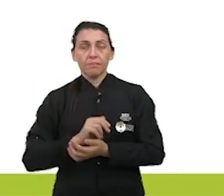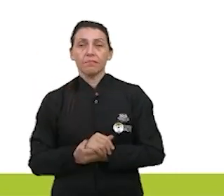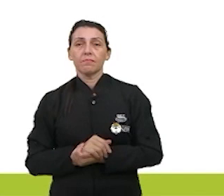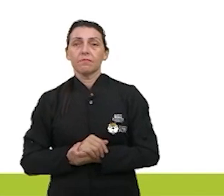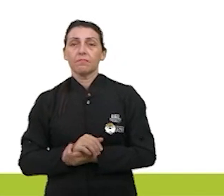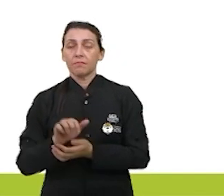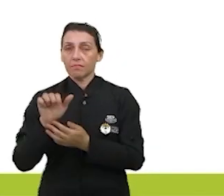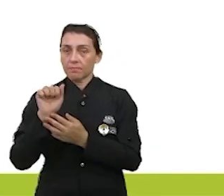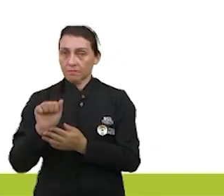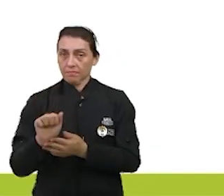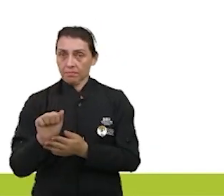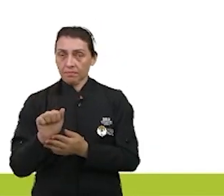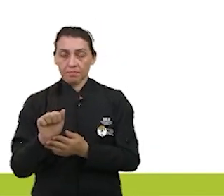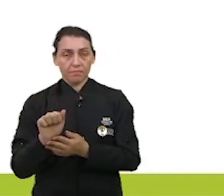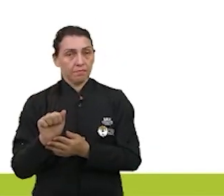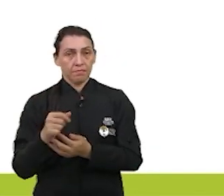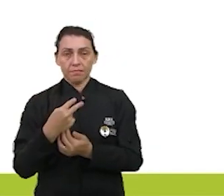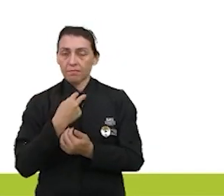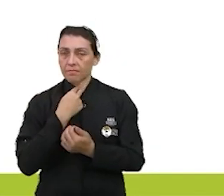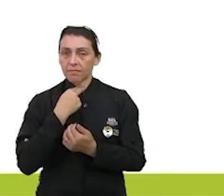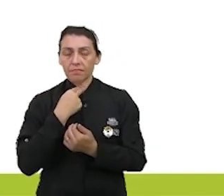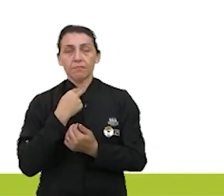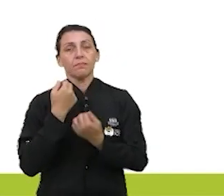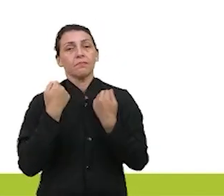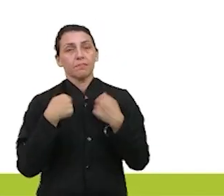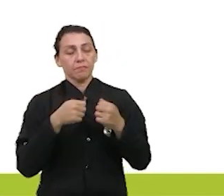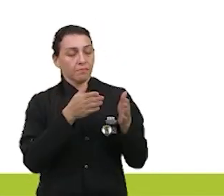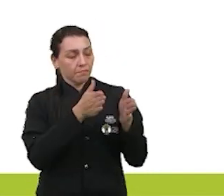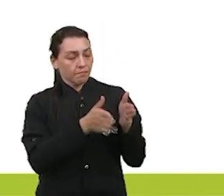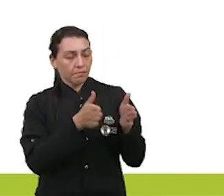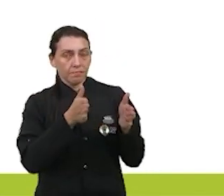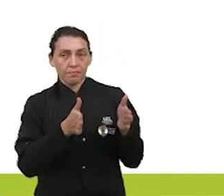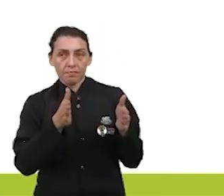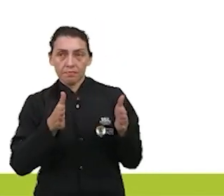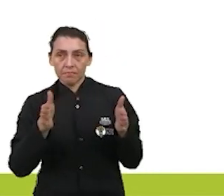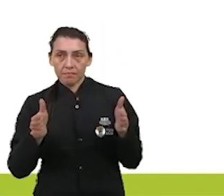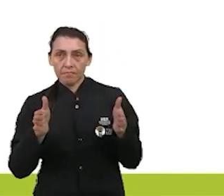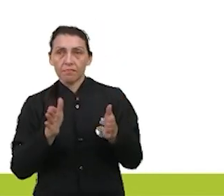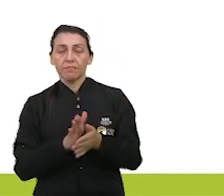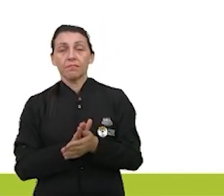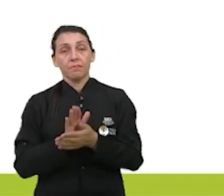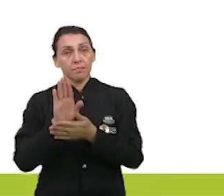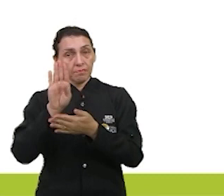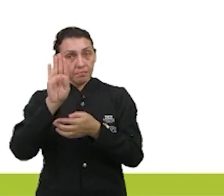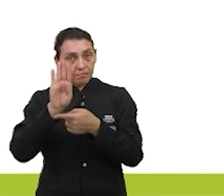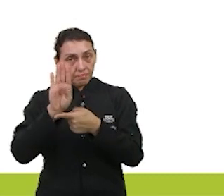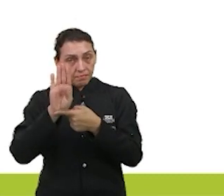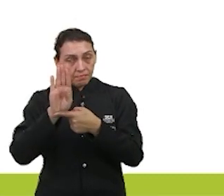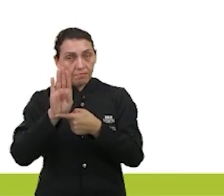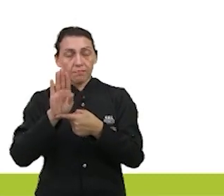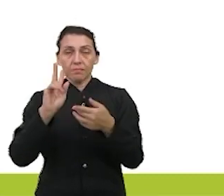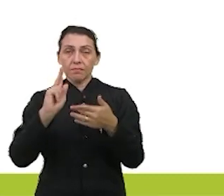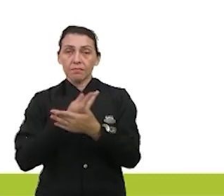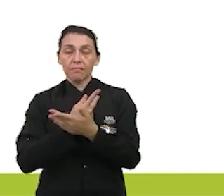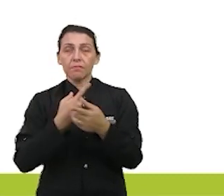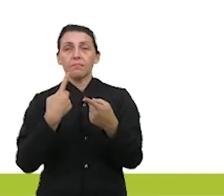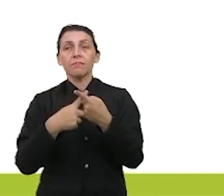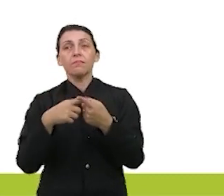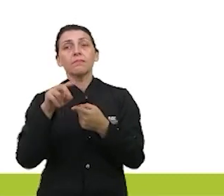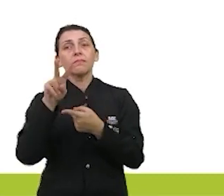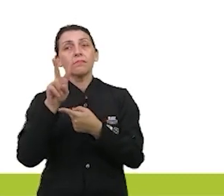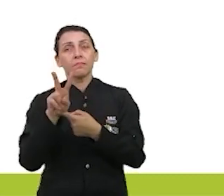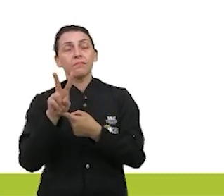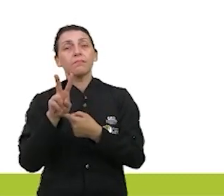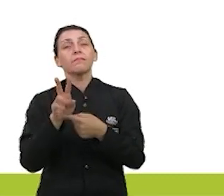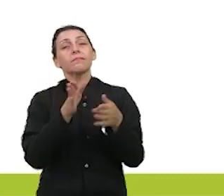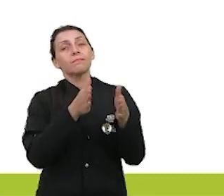E o A tem que ser em paralelo? Não. Tem que ser em série. O meu B está errado, porque o meu V está